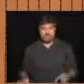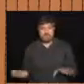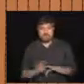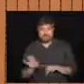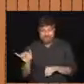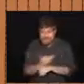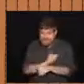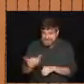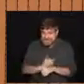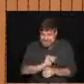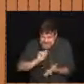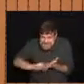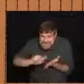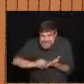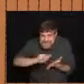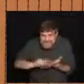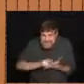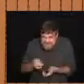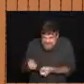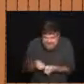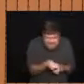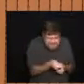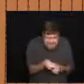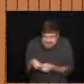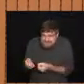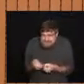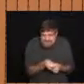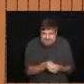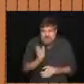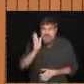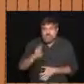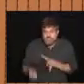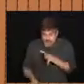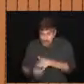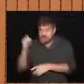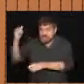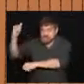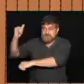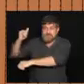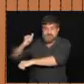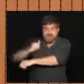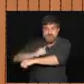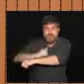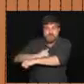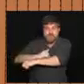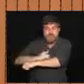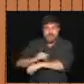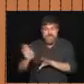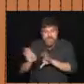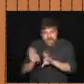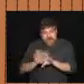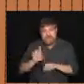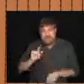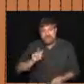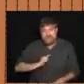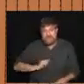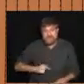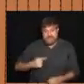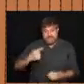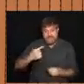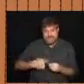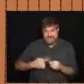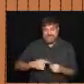medidas sanitárias que já estão sendo adotadas dentro dos aeroportos, mas que também deem a essas